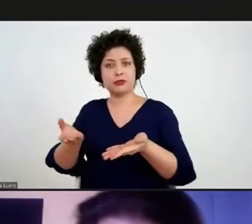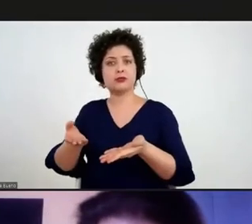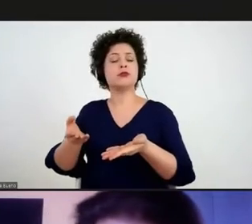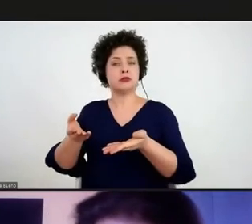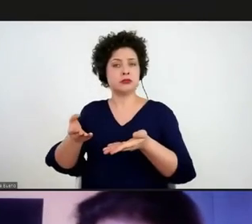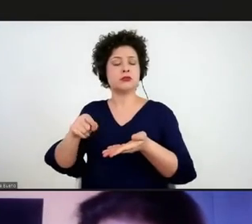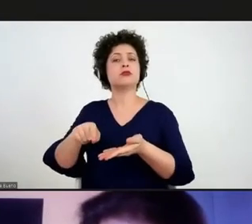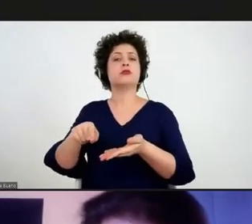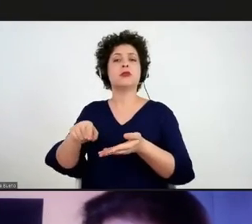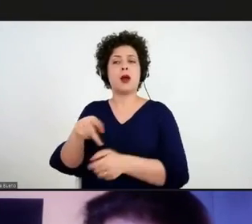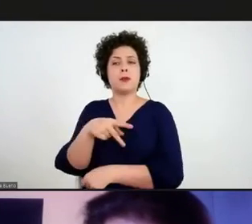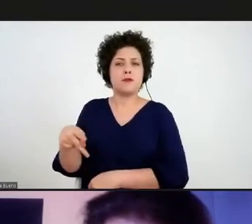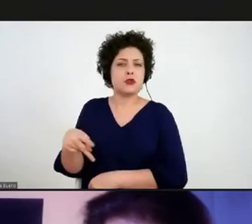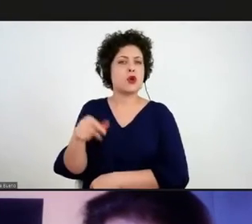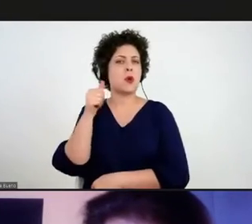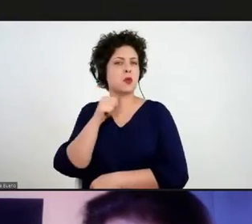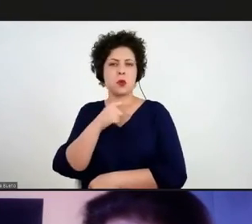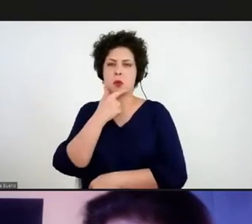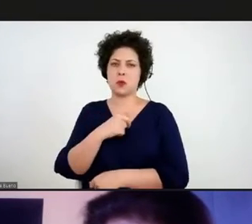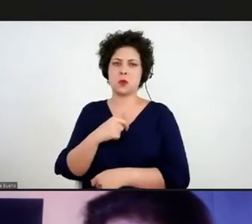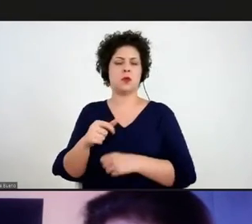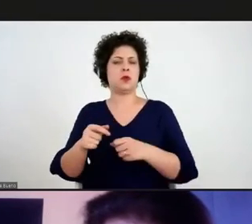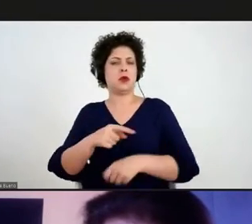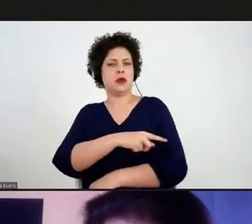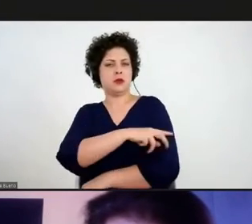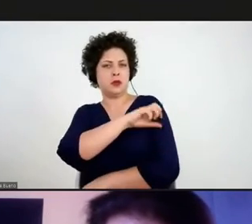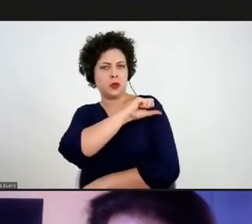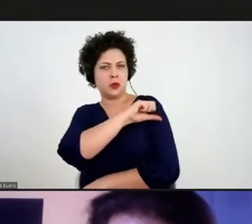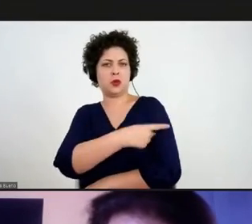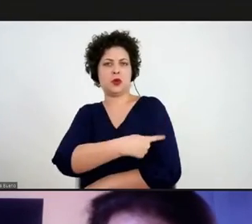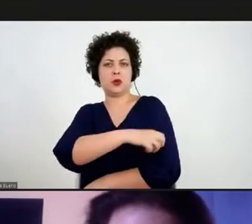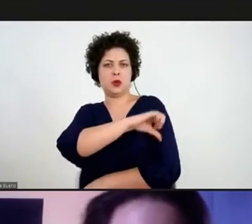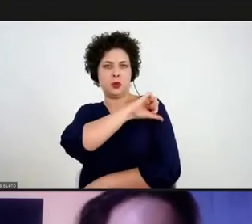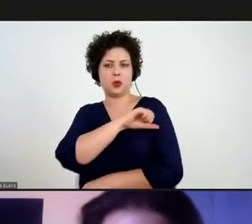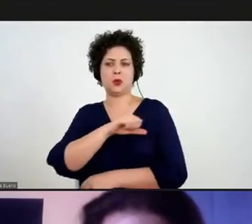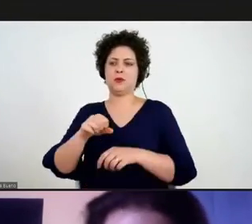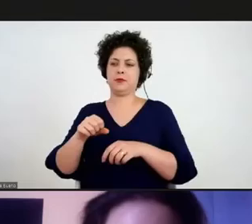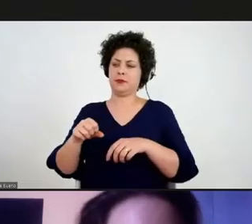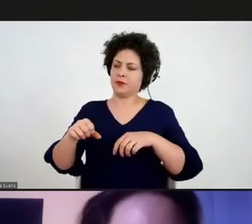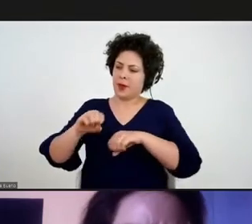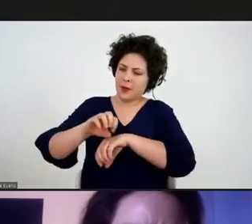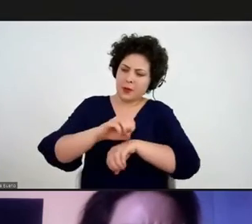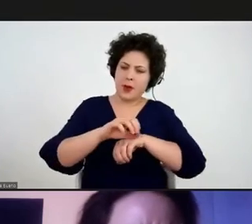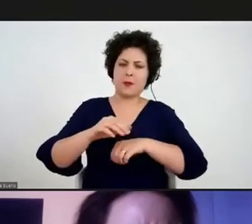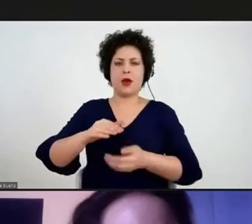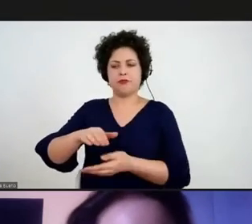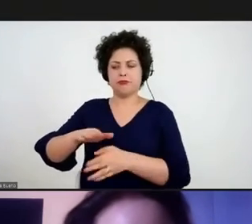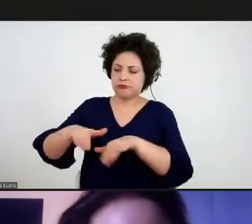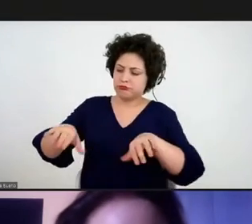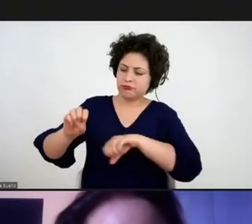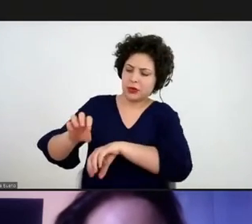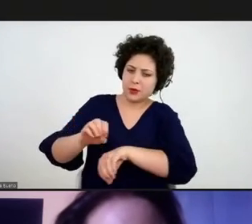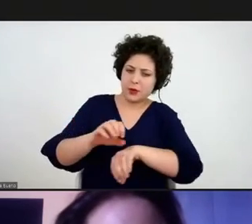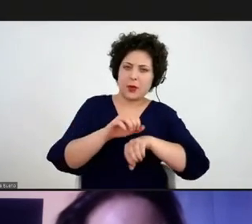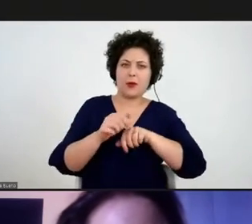professora ou professor de arte na educação básica senta e desenha com seus alunos, pinta com seus alunos ou performa junto